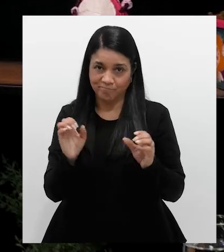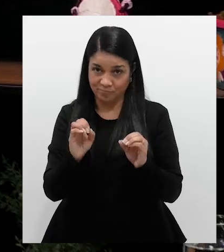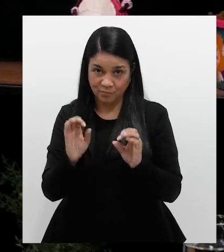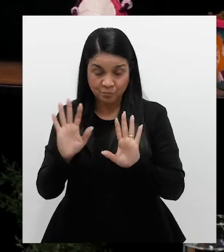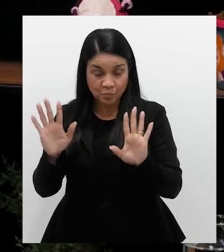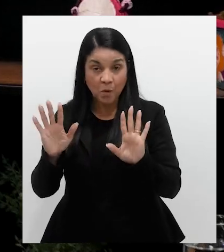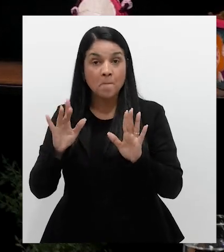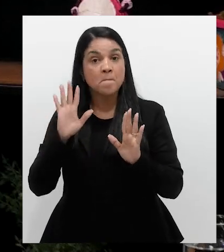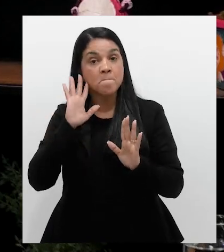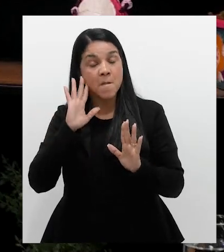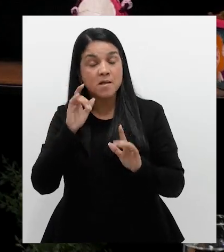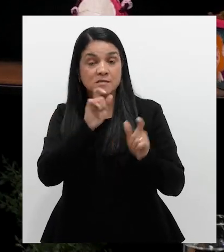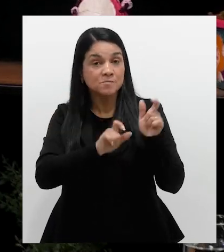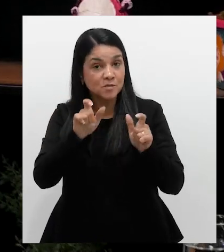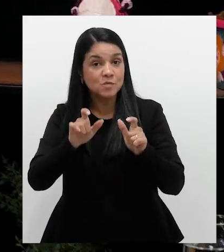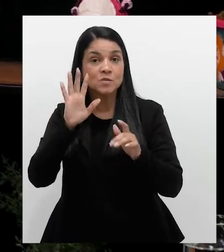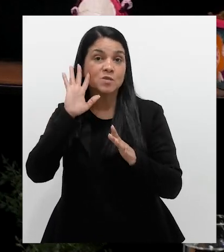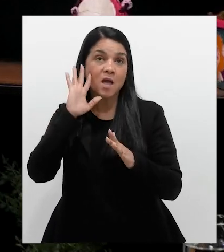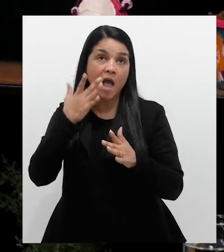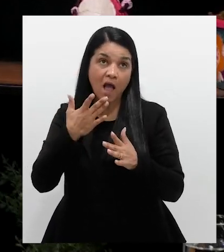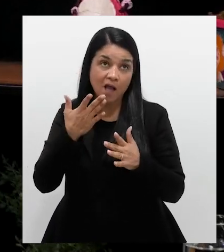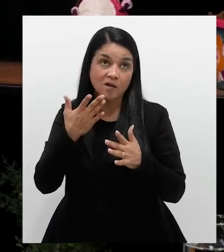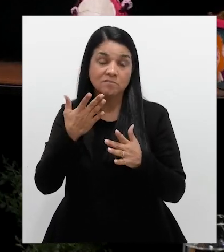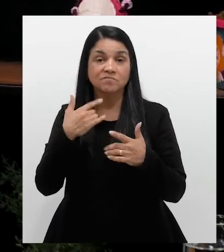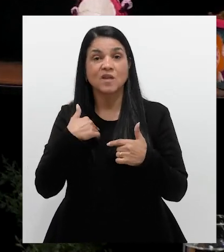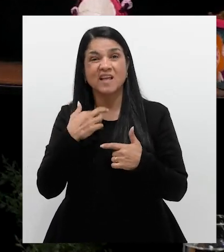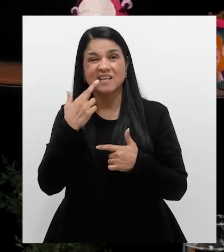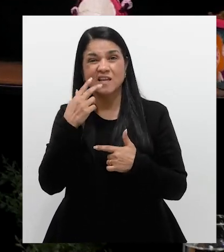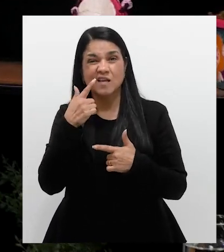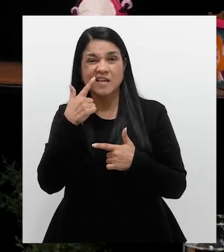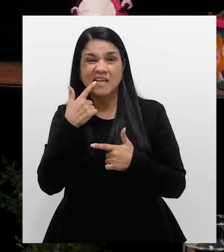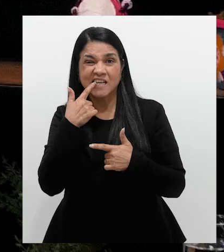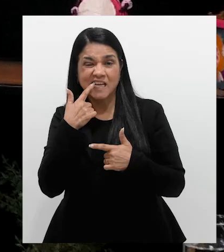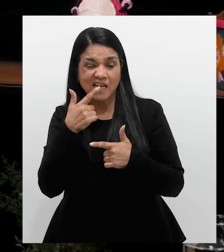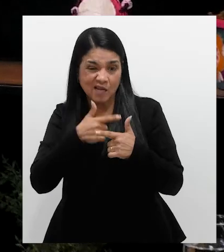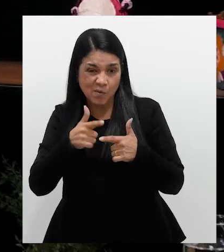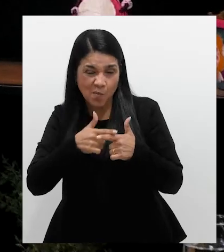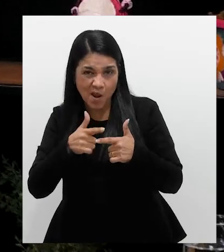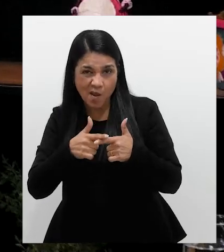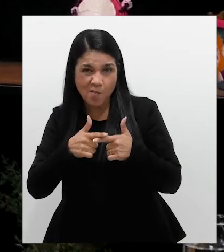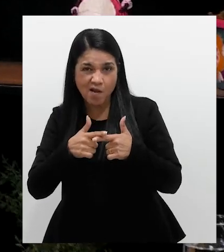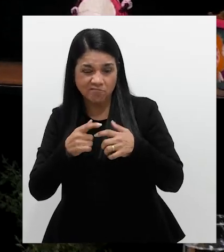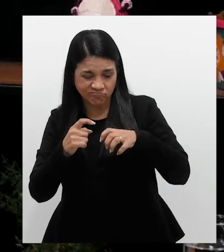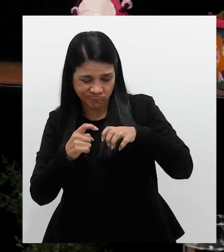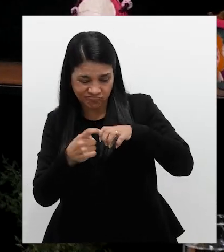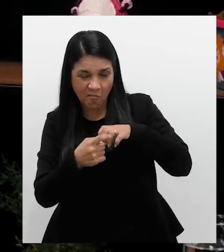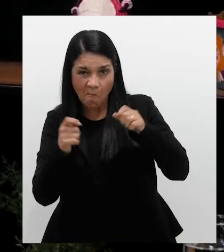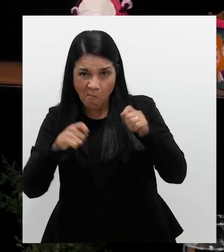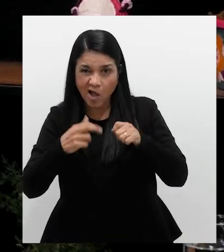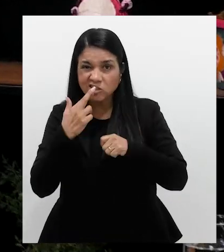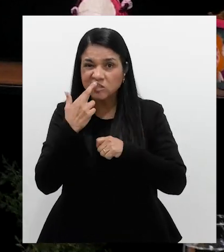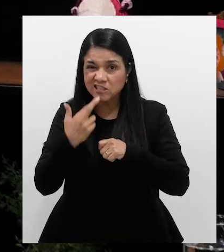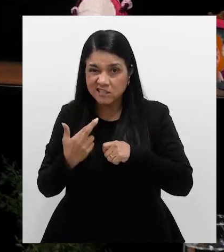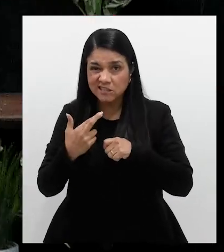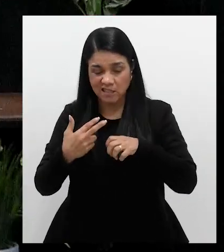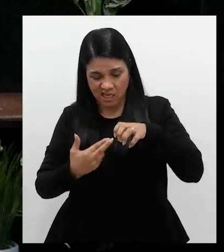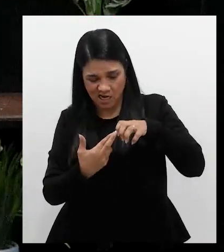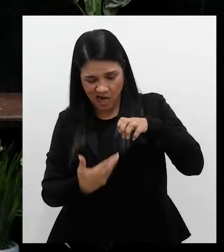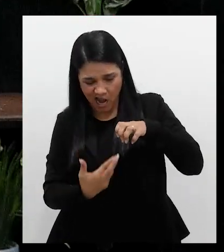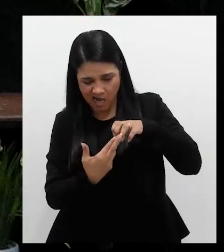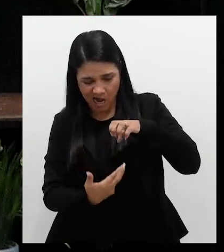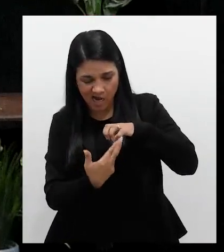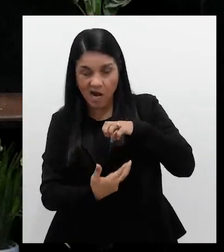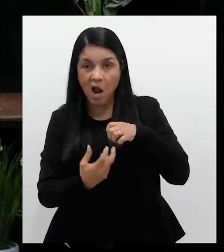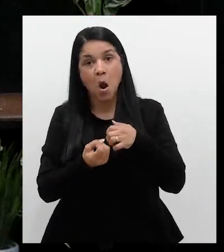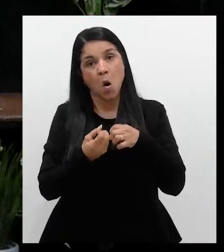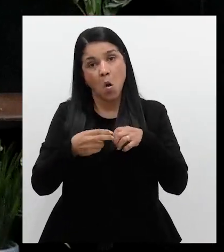pessoas acham que a solução é essa: o meu dente está com problema, e então pode tirar o dente, pode extrair o dente, pode arrancar o